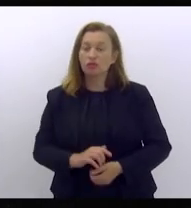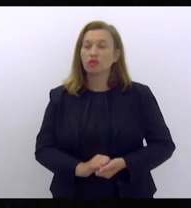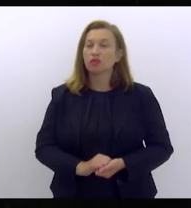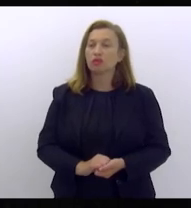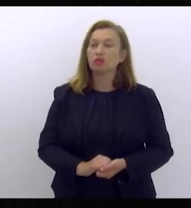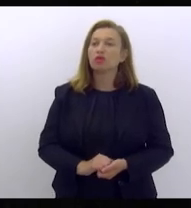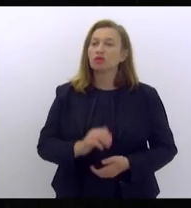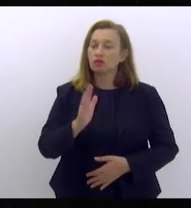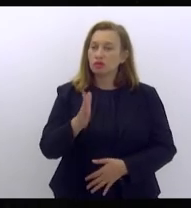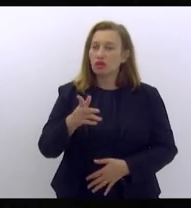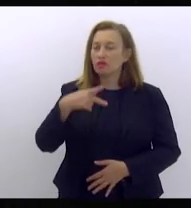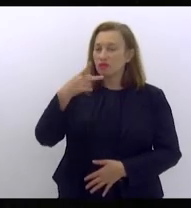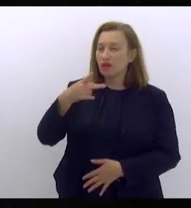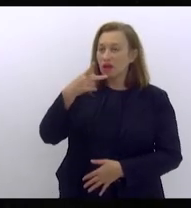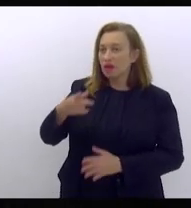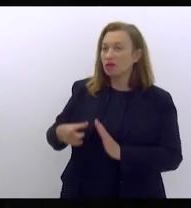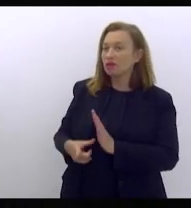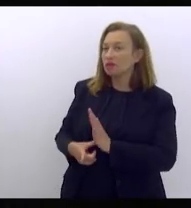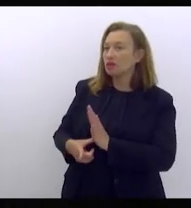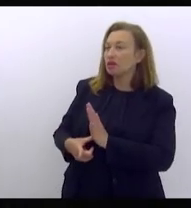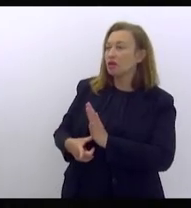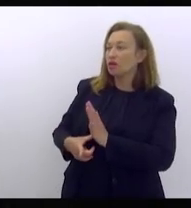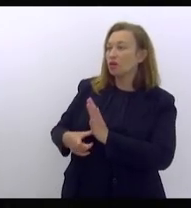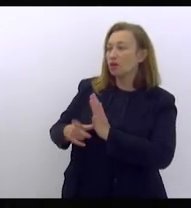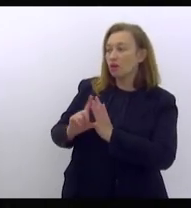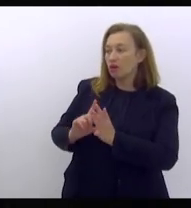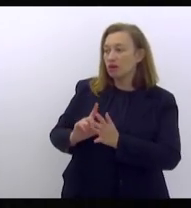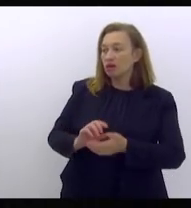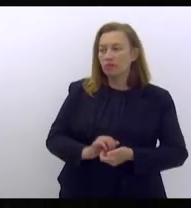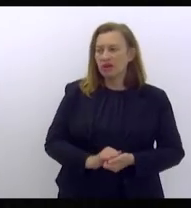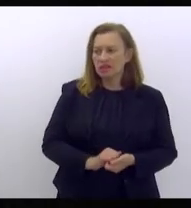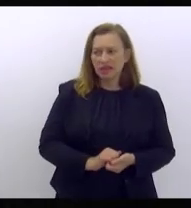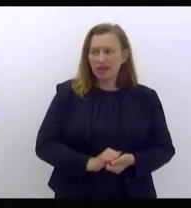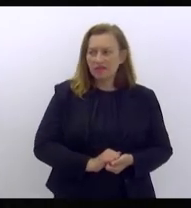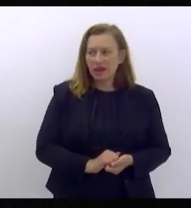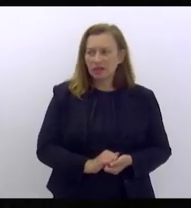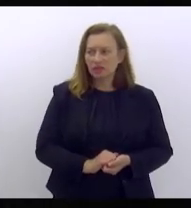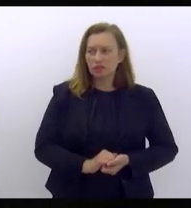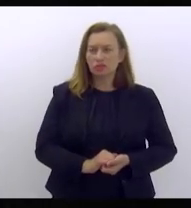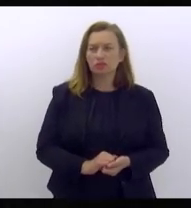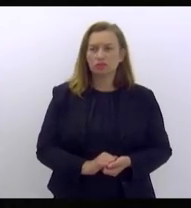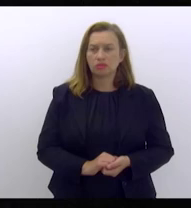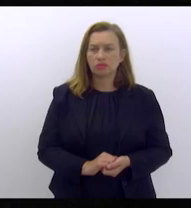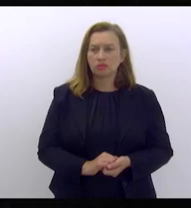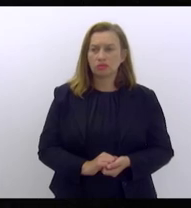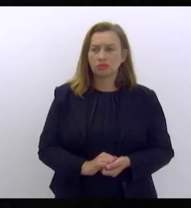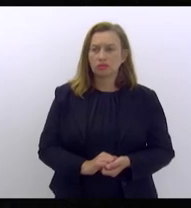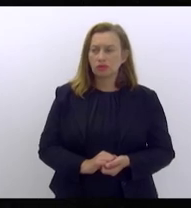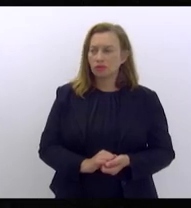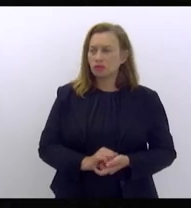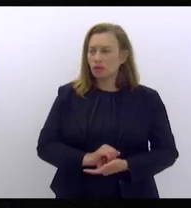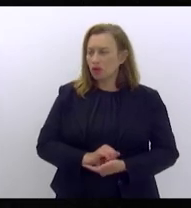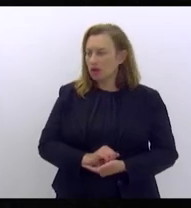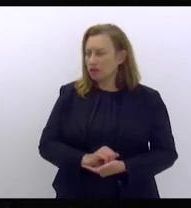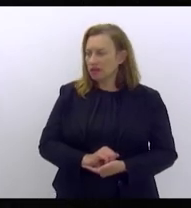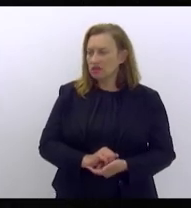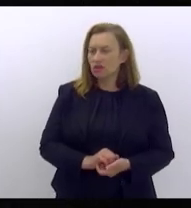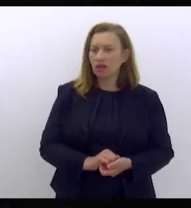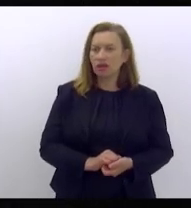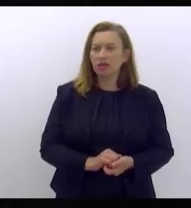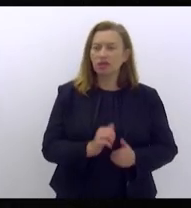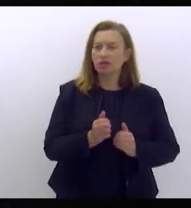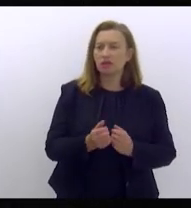algo que eu já abordei ontem, que são os profissionais que fizeram a greve que estão sendo perseguidos pelo